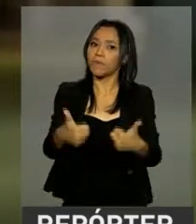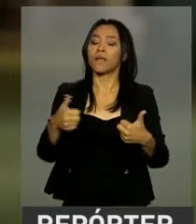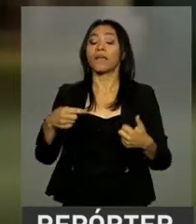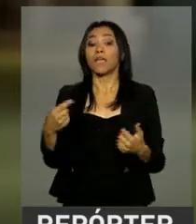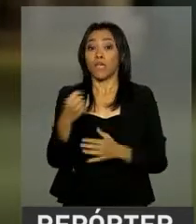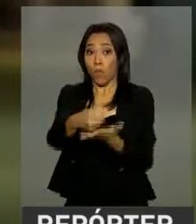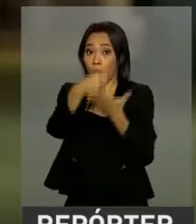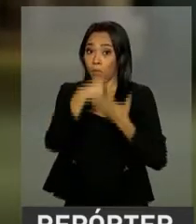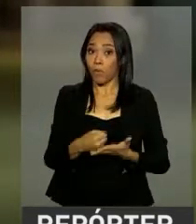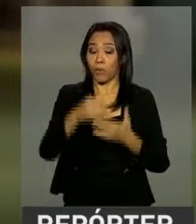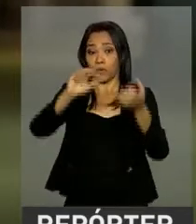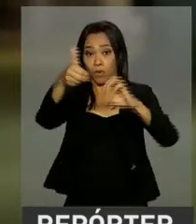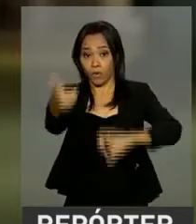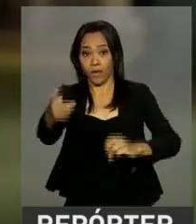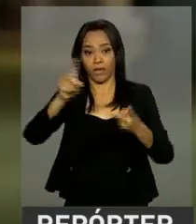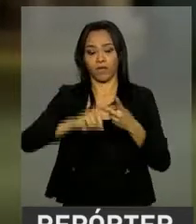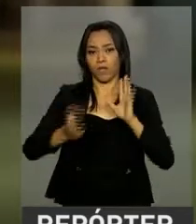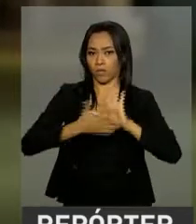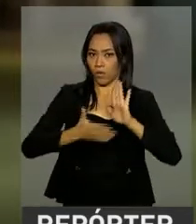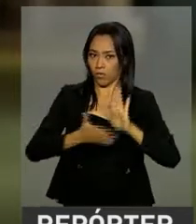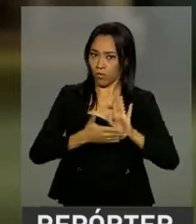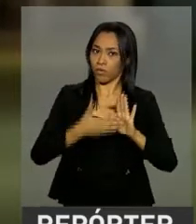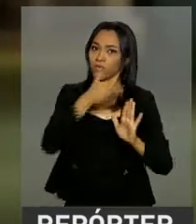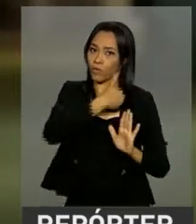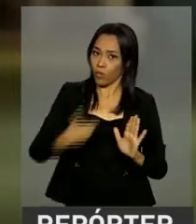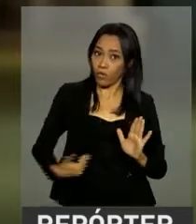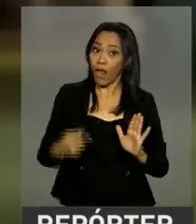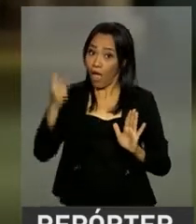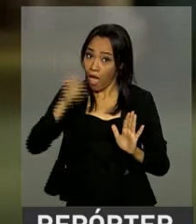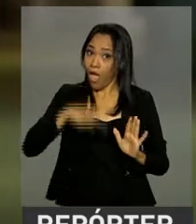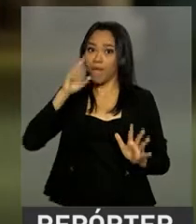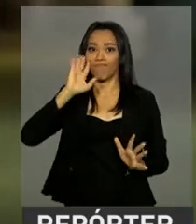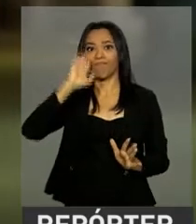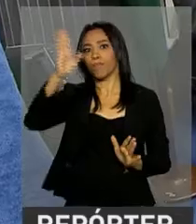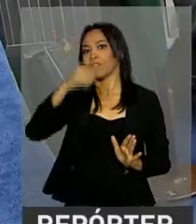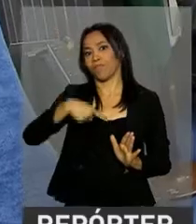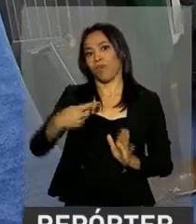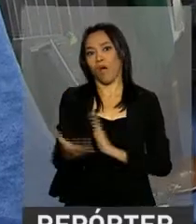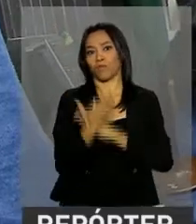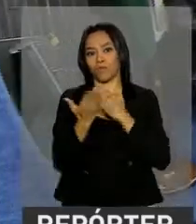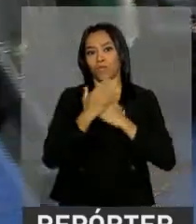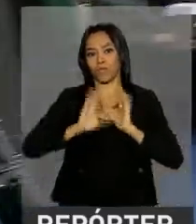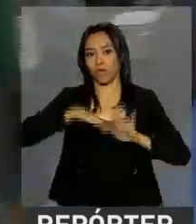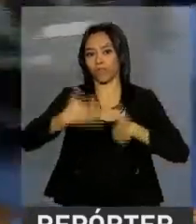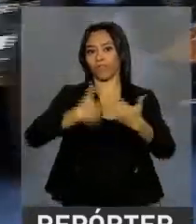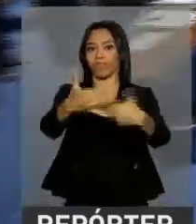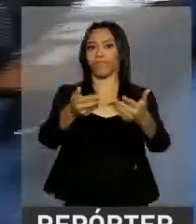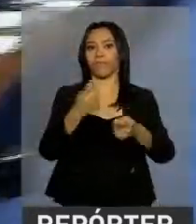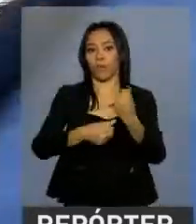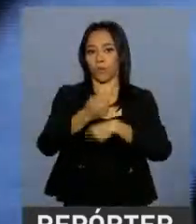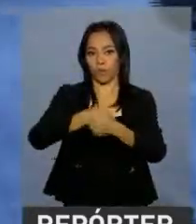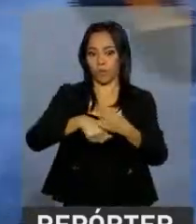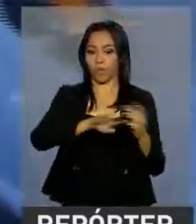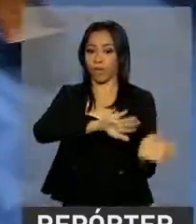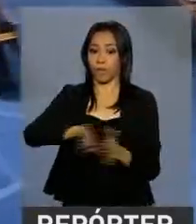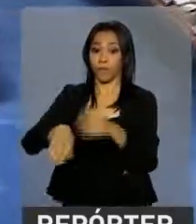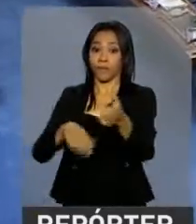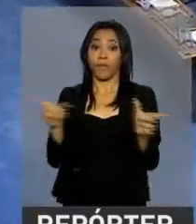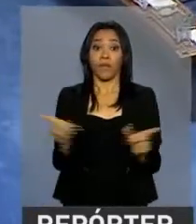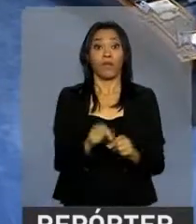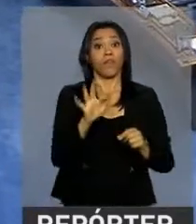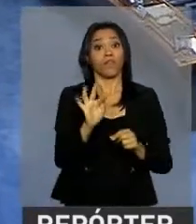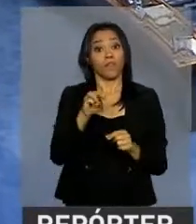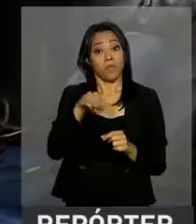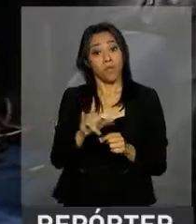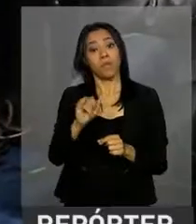Nacional às medidas propostas pelo governo está sendo fundamental. O Fundo Monetário Internacional defende que reformas